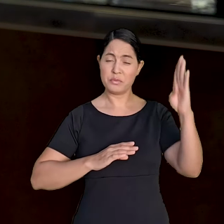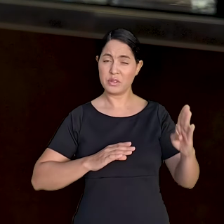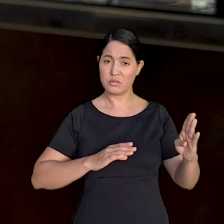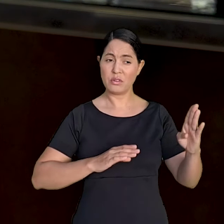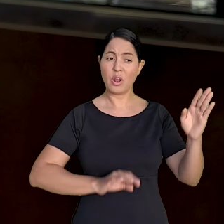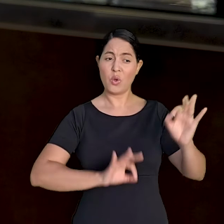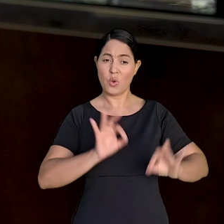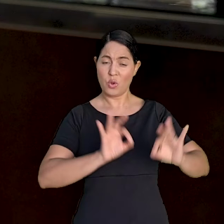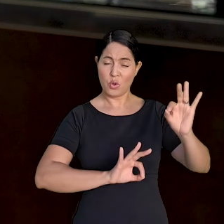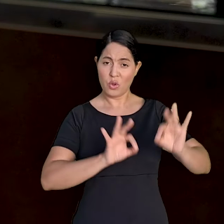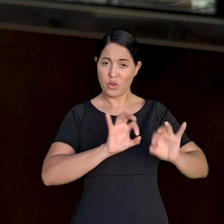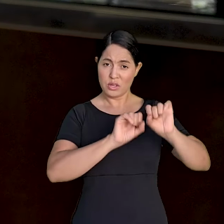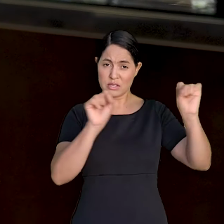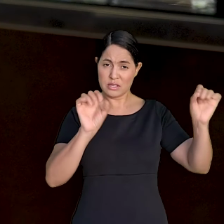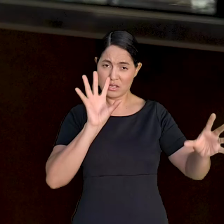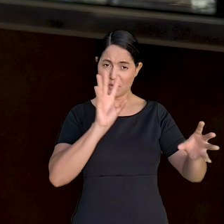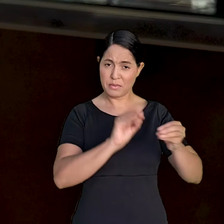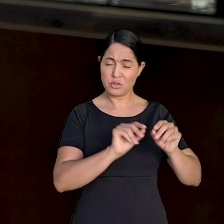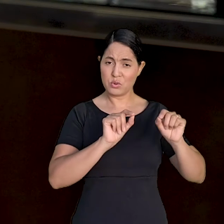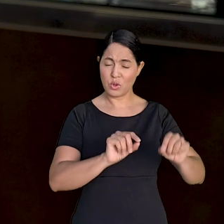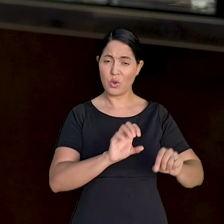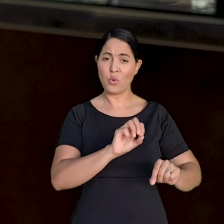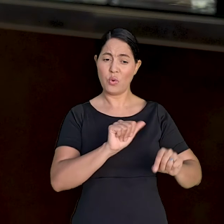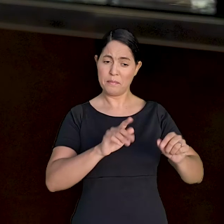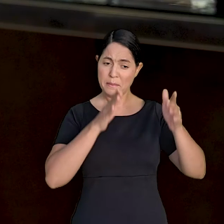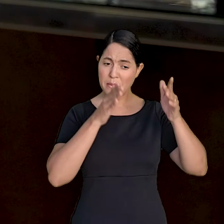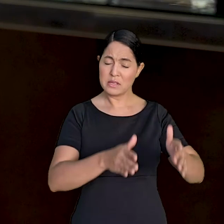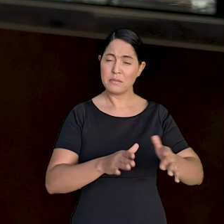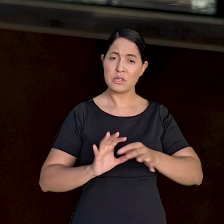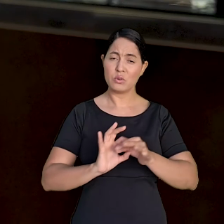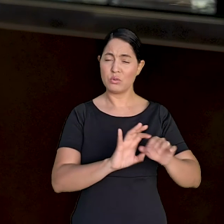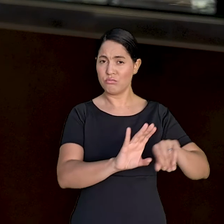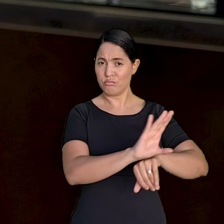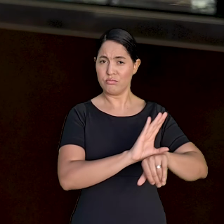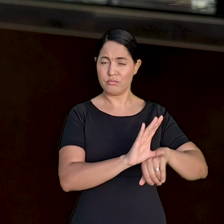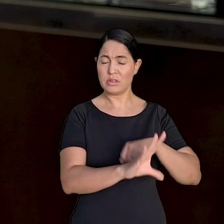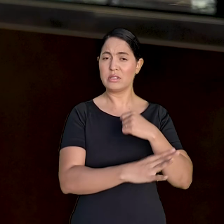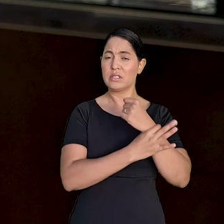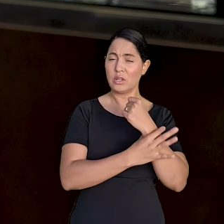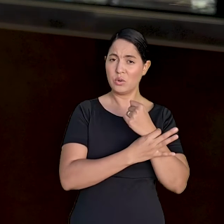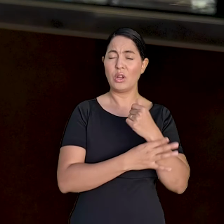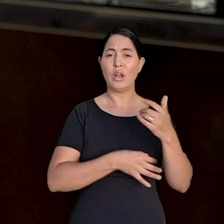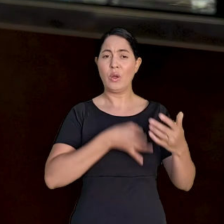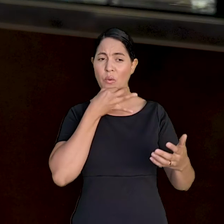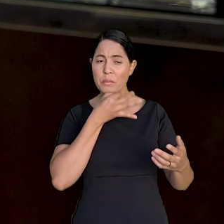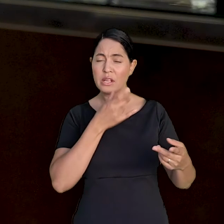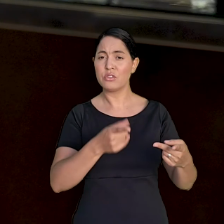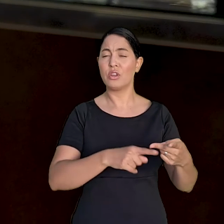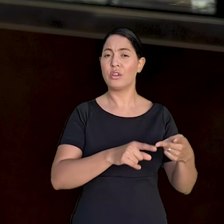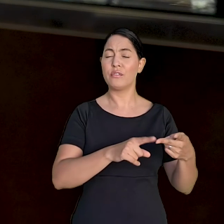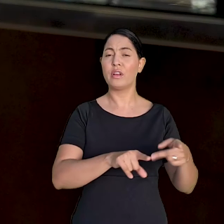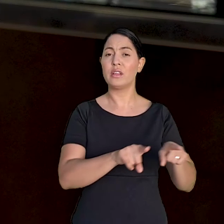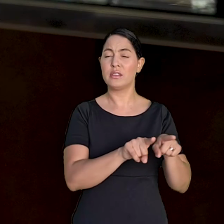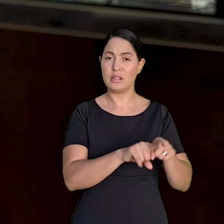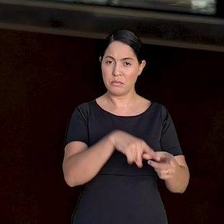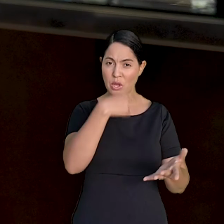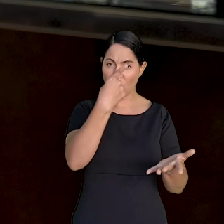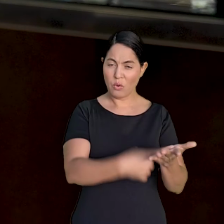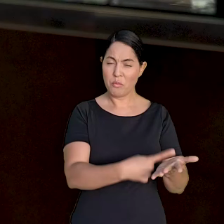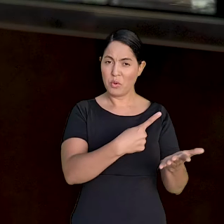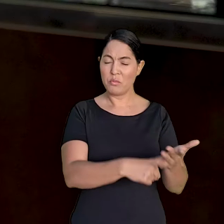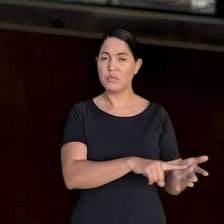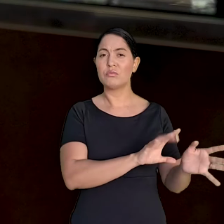e sistematiza a participação da OAB no processo constitucional, assegurando unidade argumentativa e